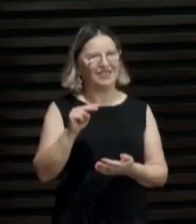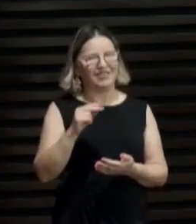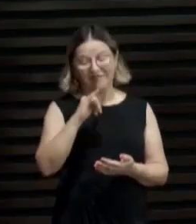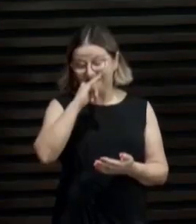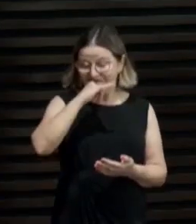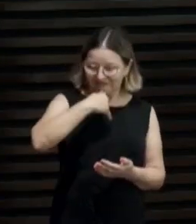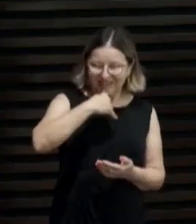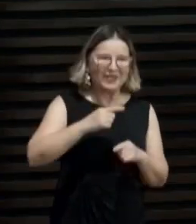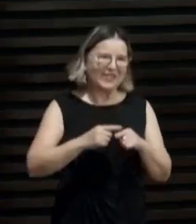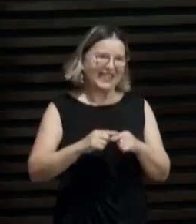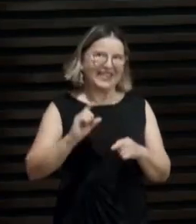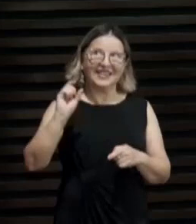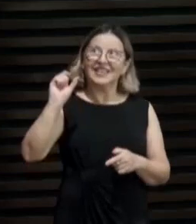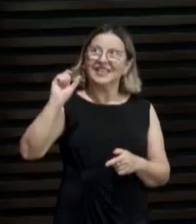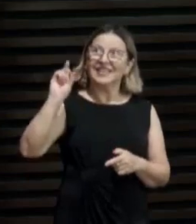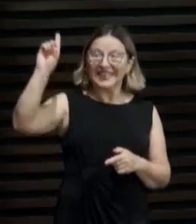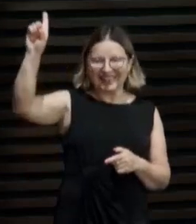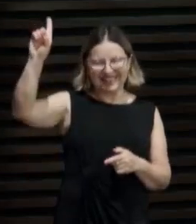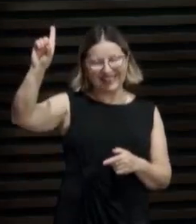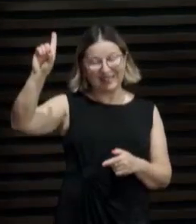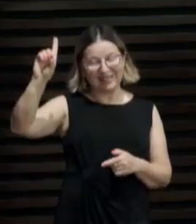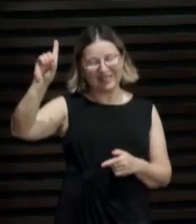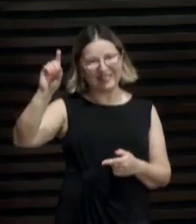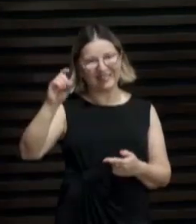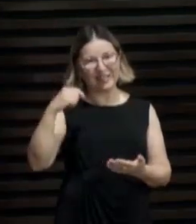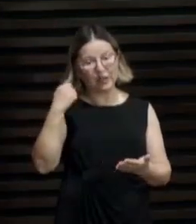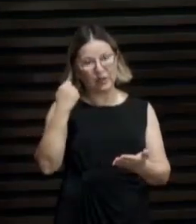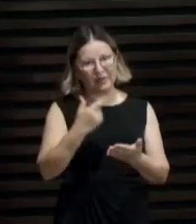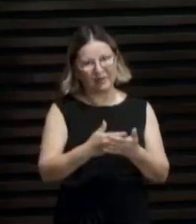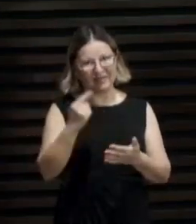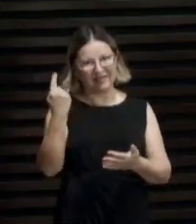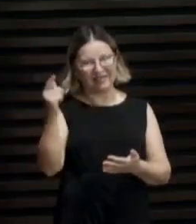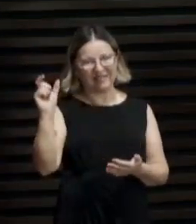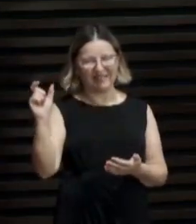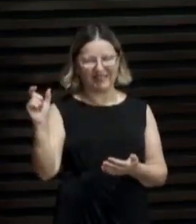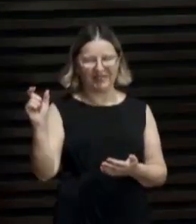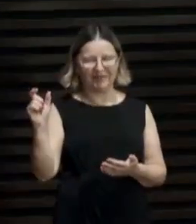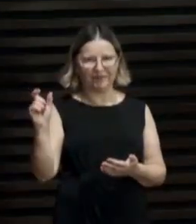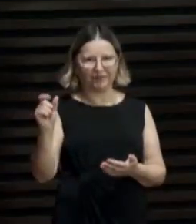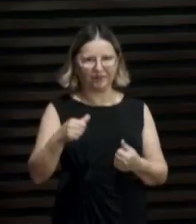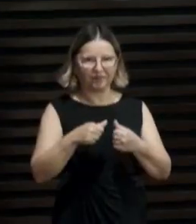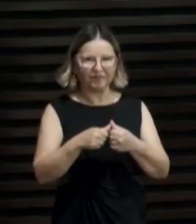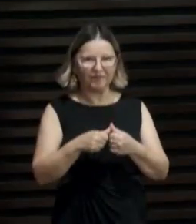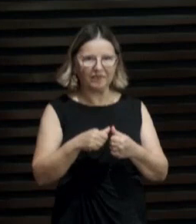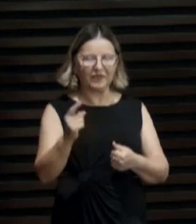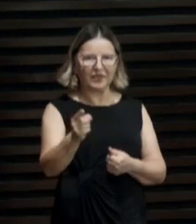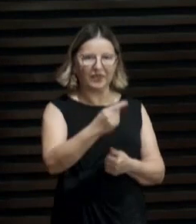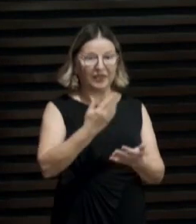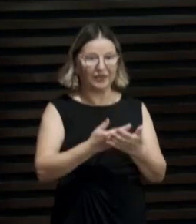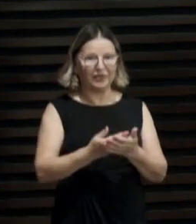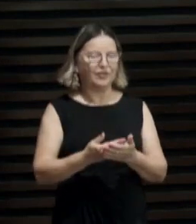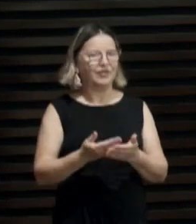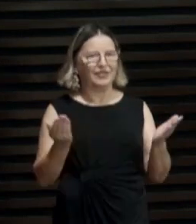tem palavra. E aqui está o cerne da nossa meditação de hoje, que vem ao encontro do texto de